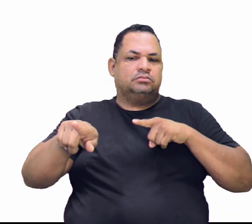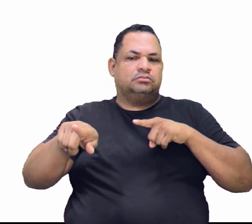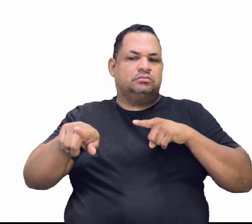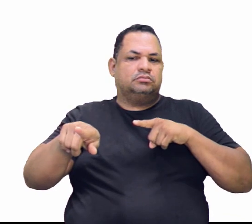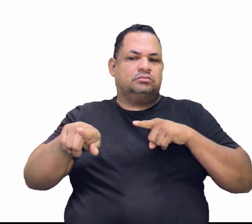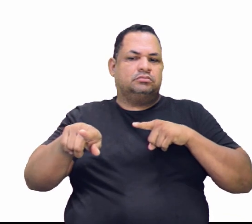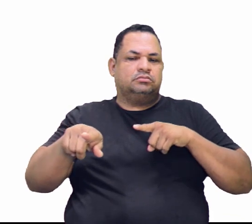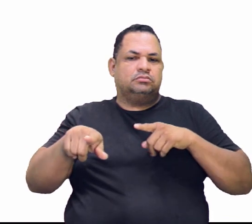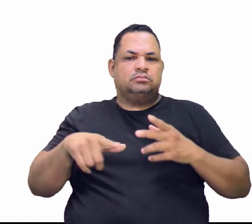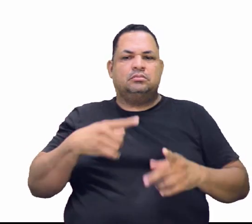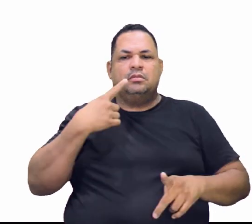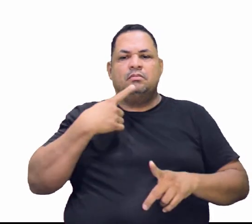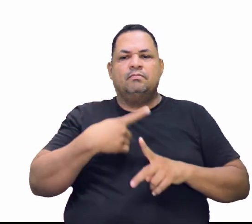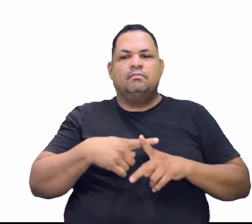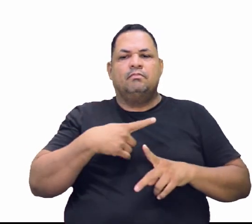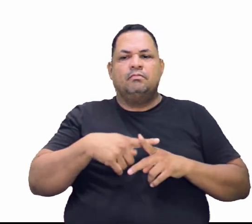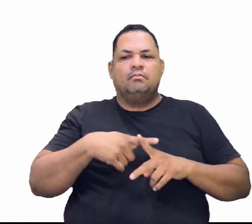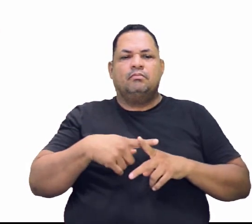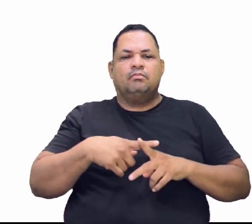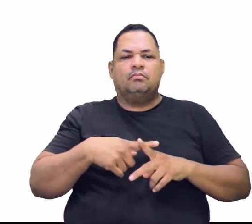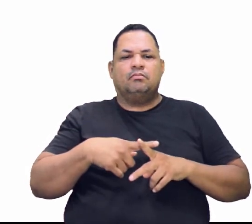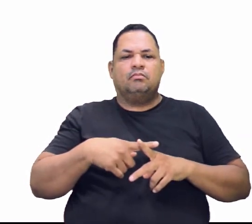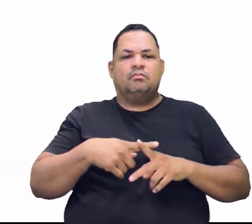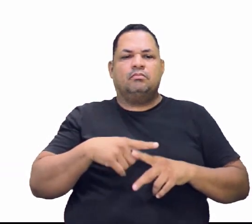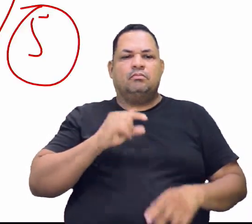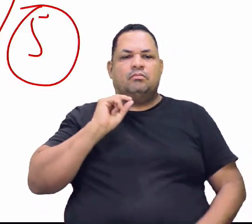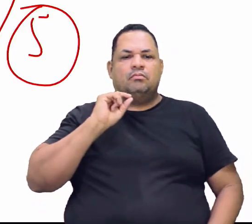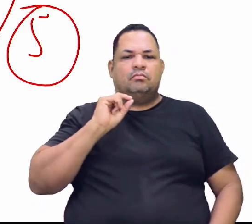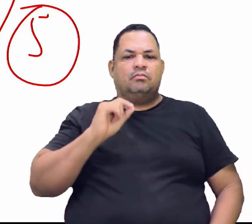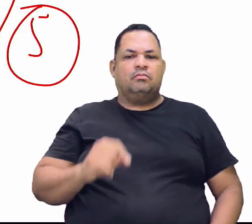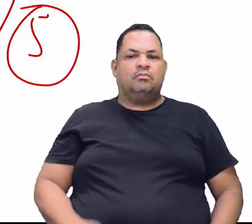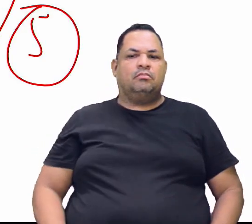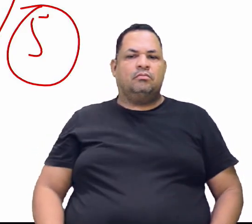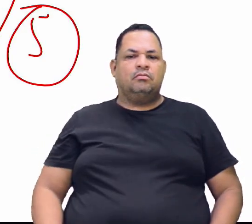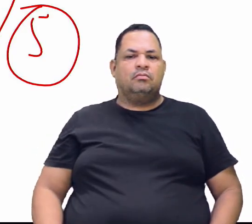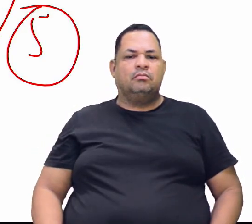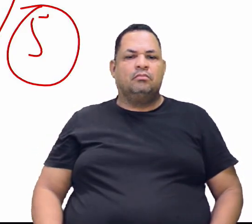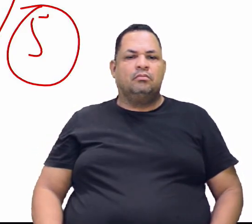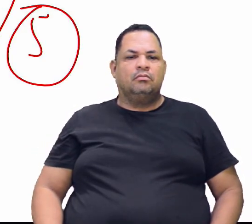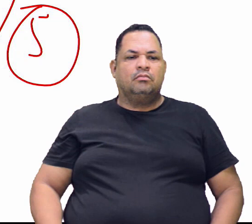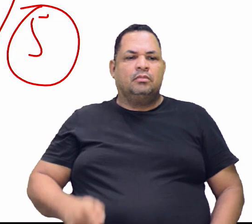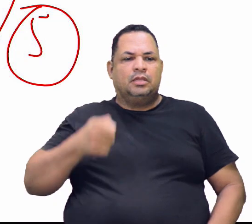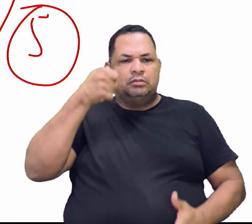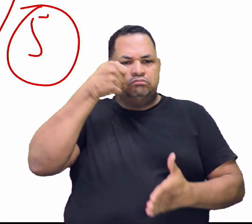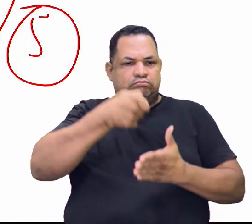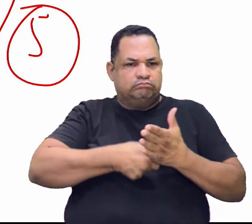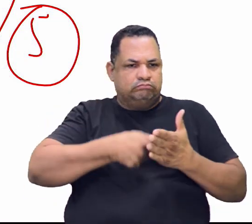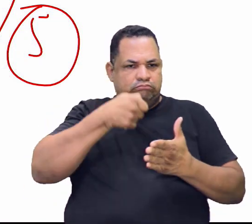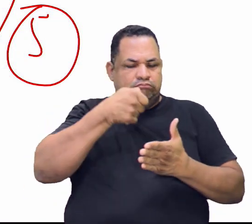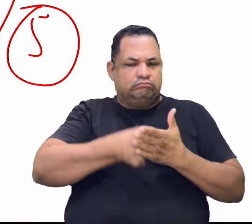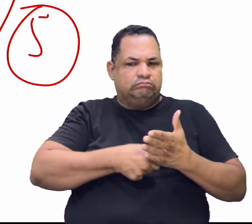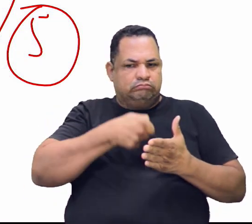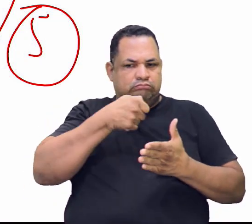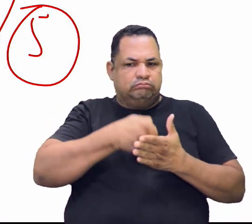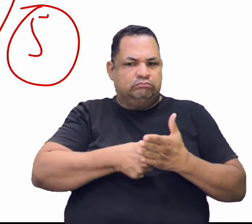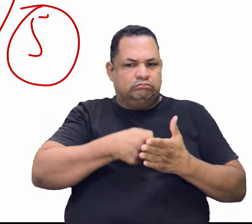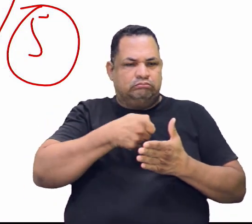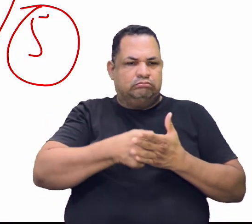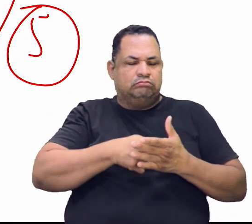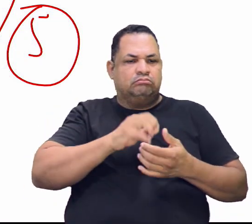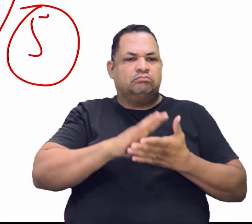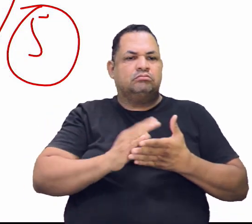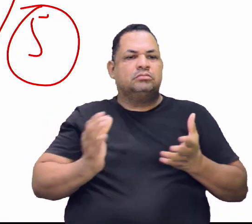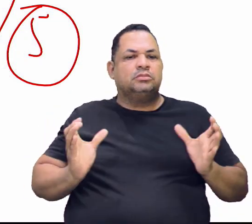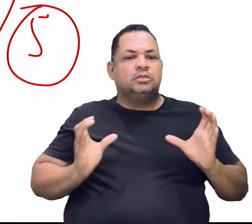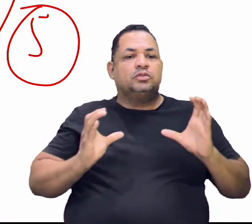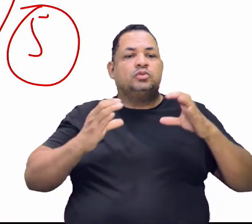fora. Porque, aluno, olha só, aqui era uma obrigação o Aloysio Ferreira